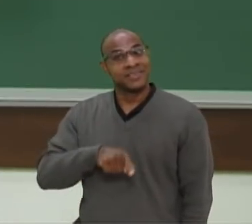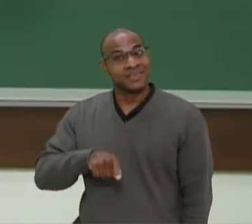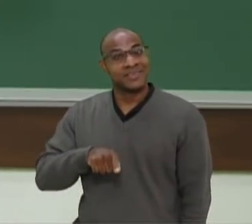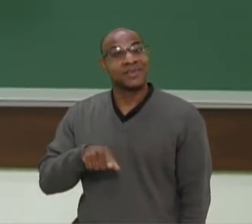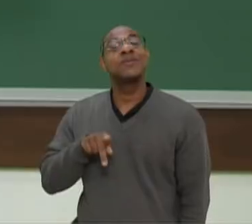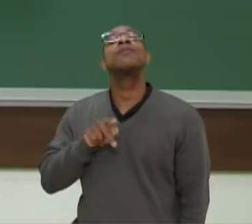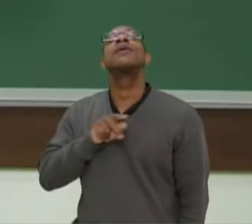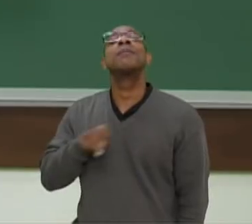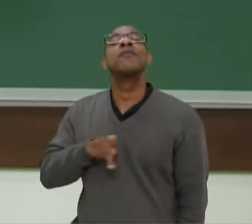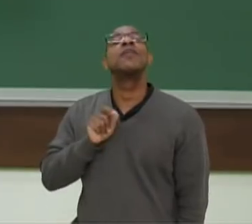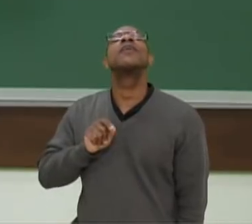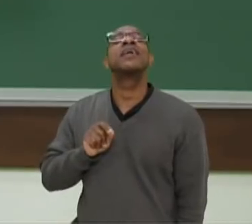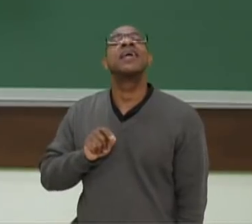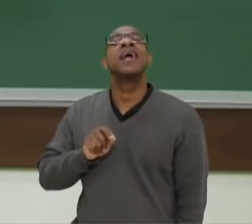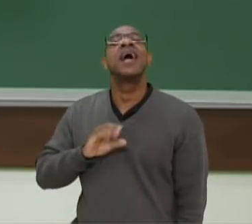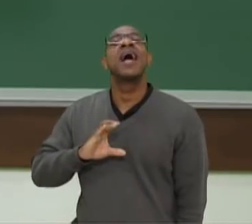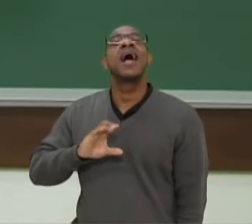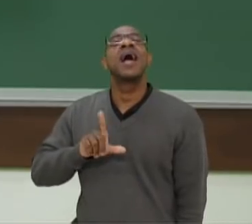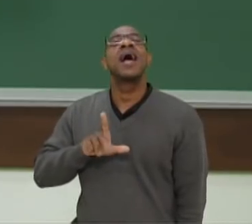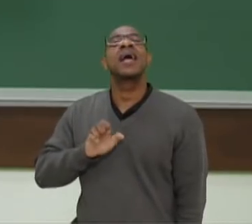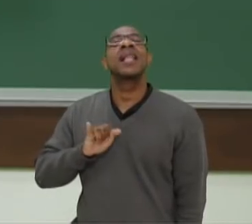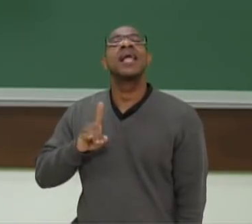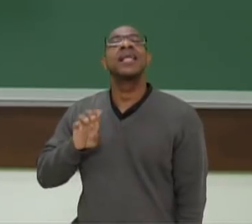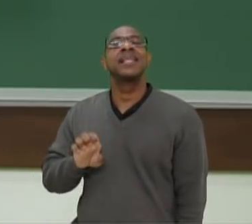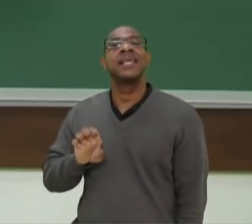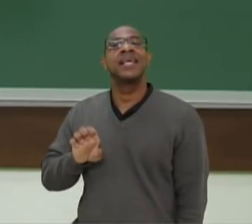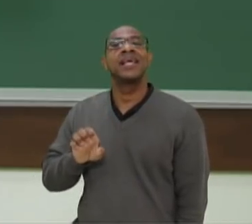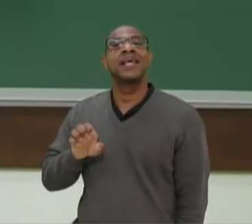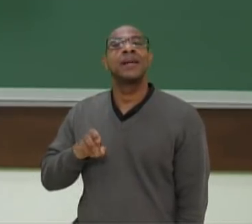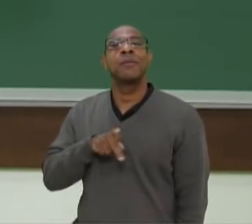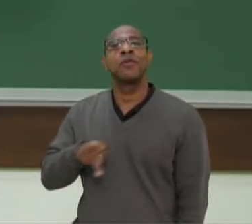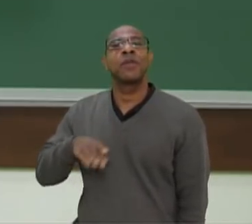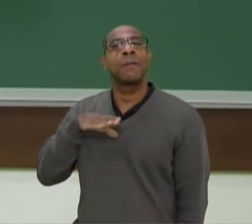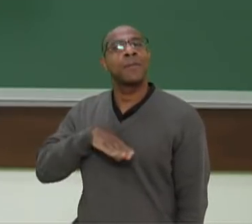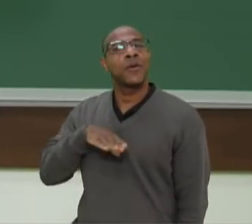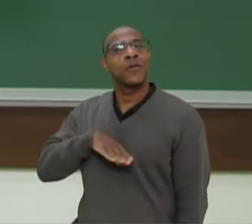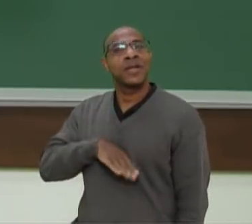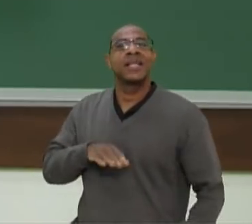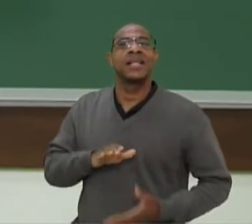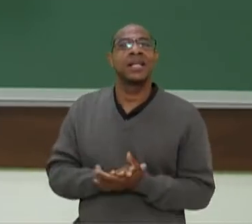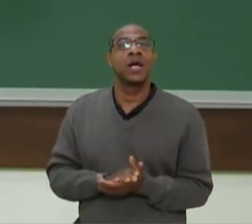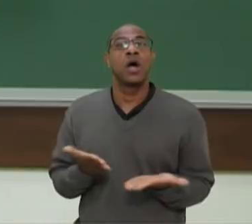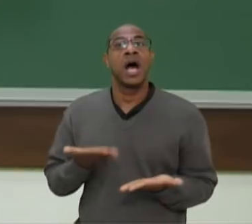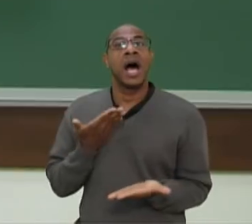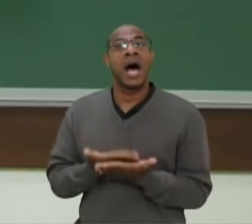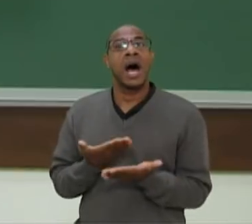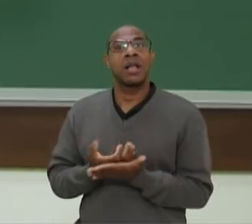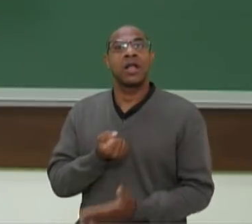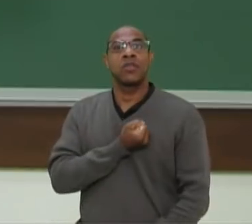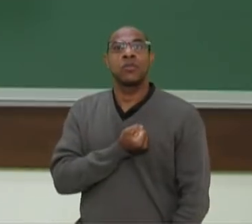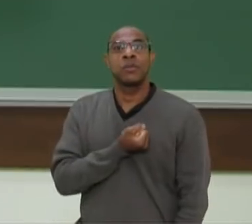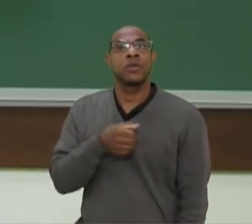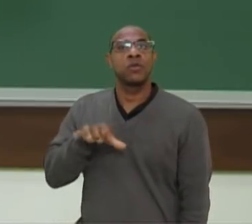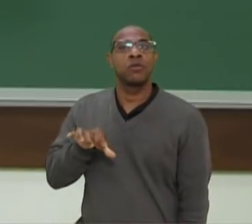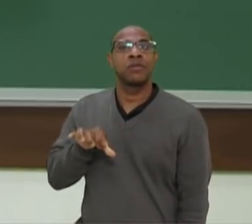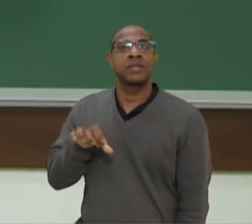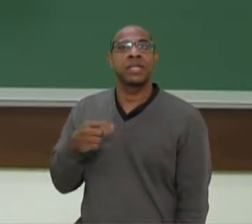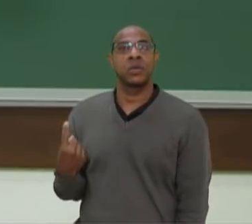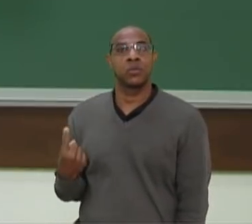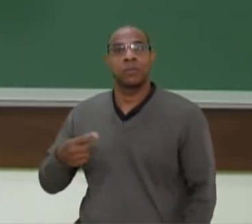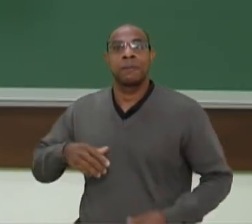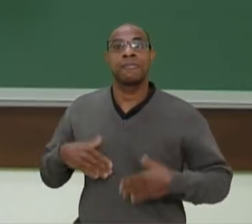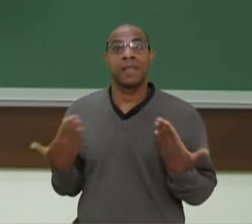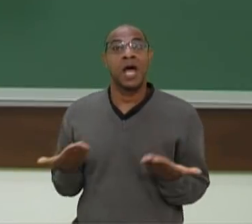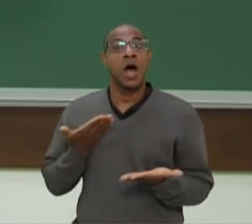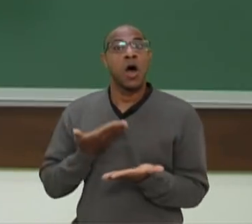professora Cleide, de língua portuguesa. E hoje a nossa aula é de número 91. E na aula de